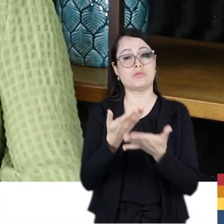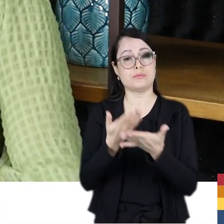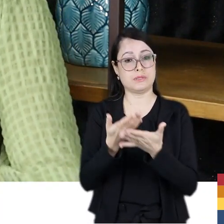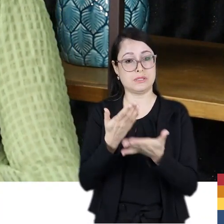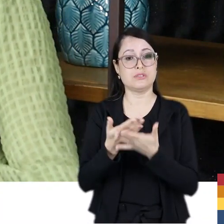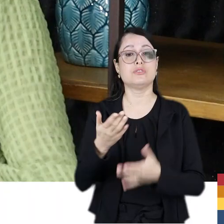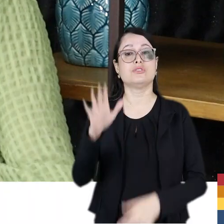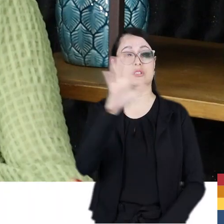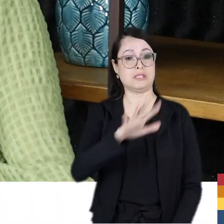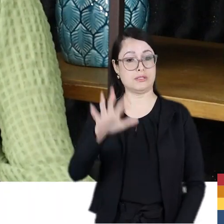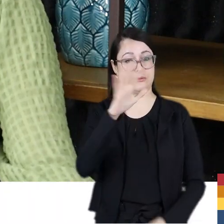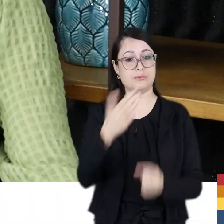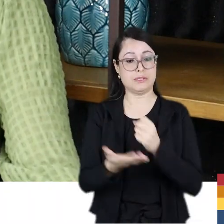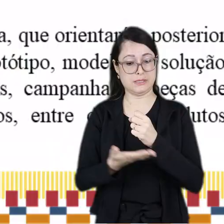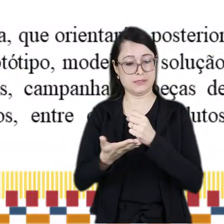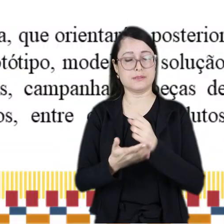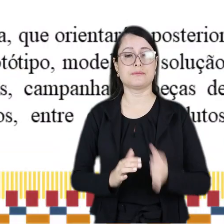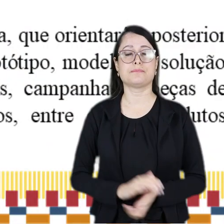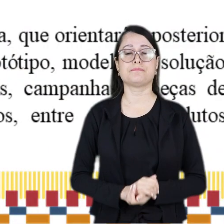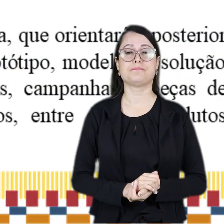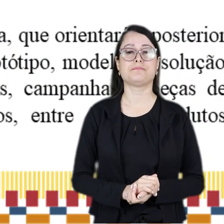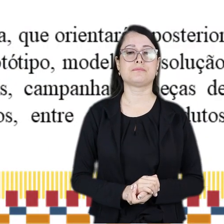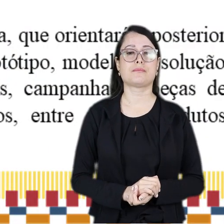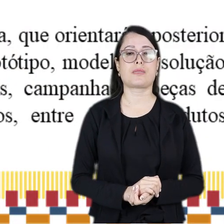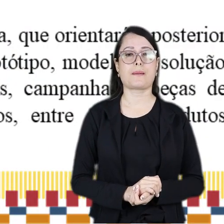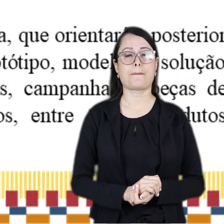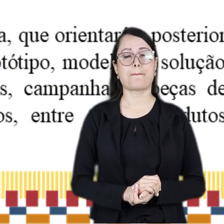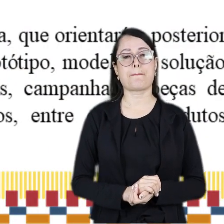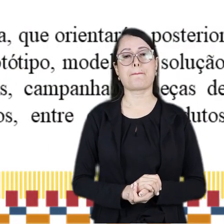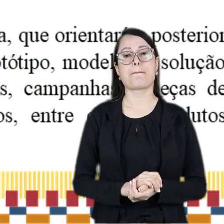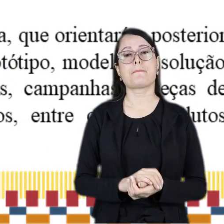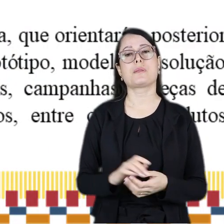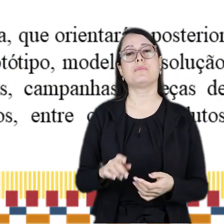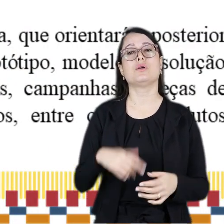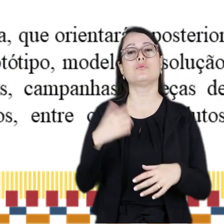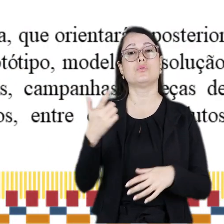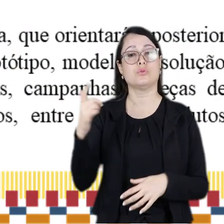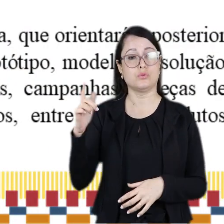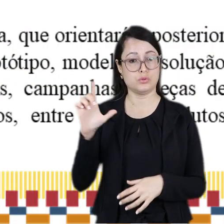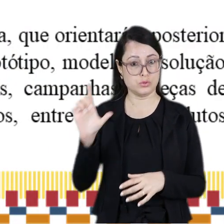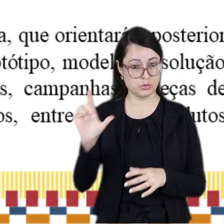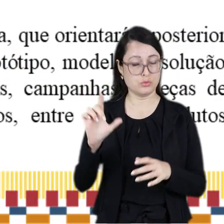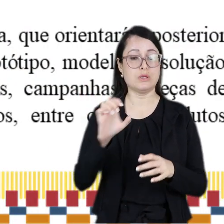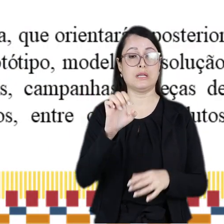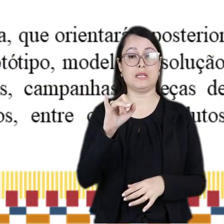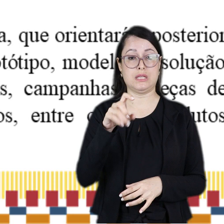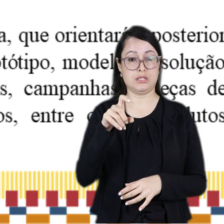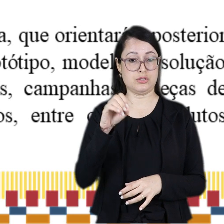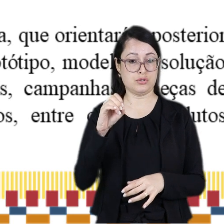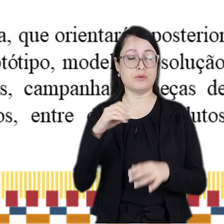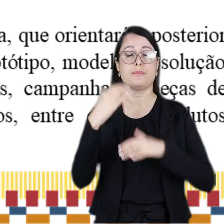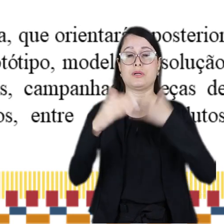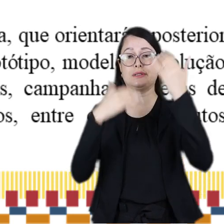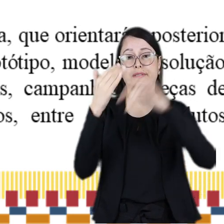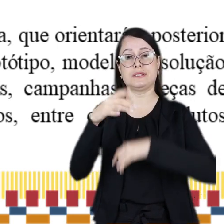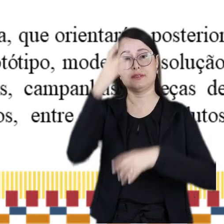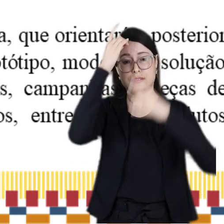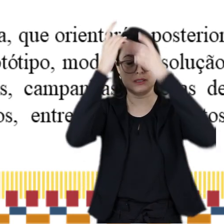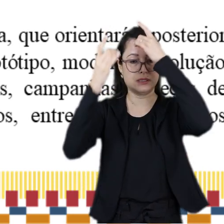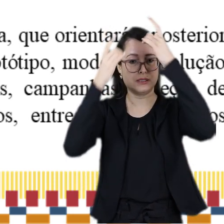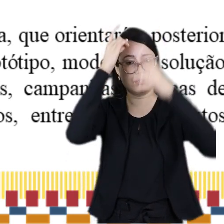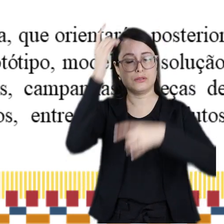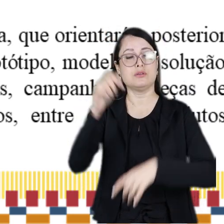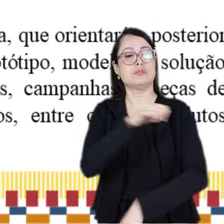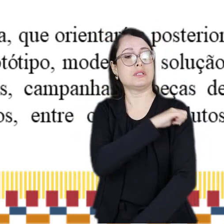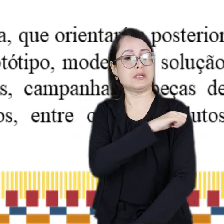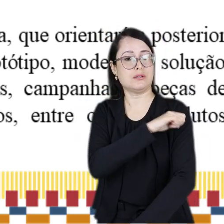No eixo de processos criativos, os estudantes já participam de outros projetos